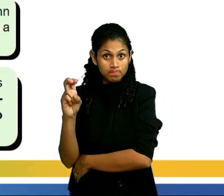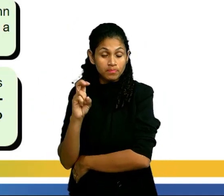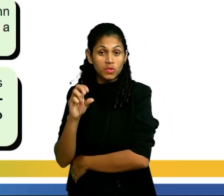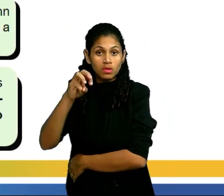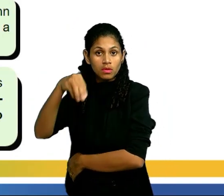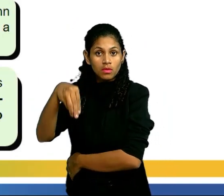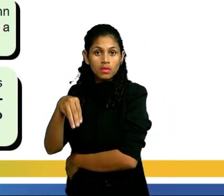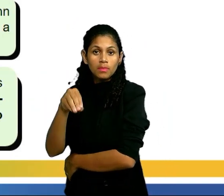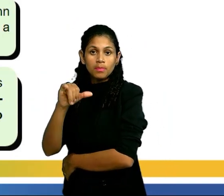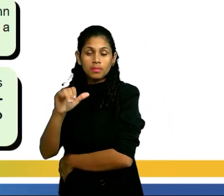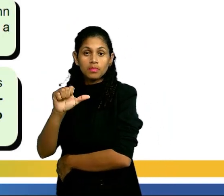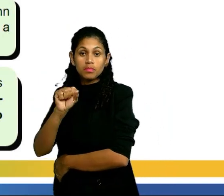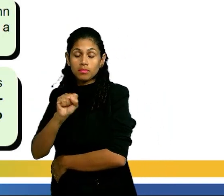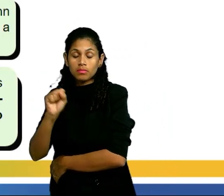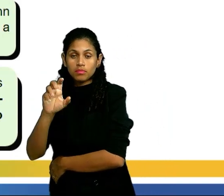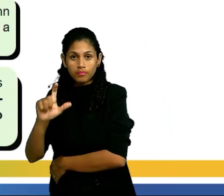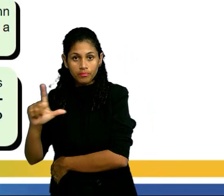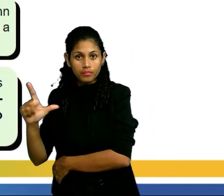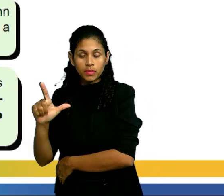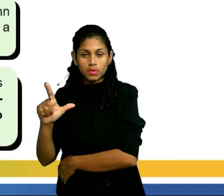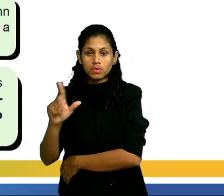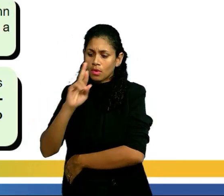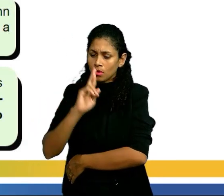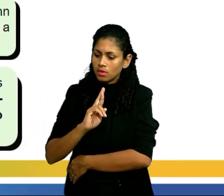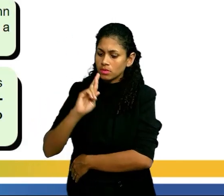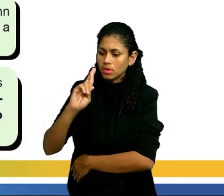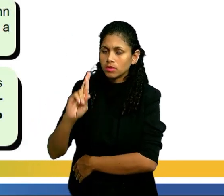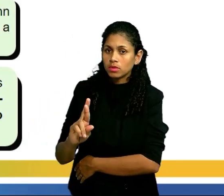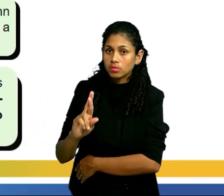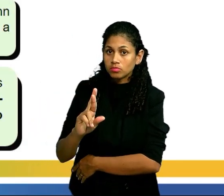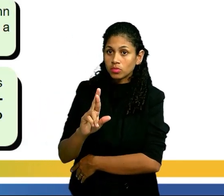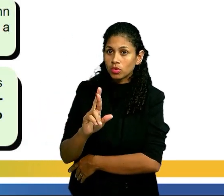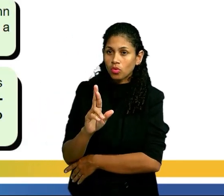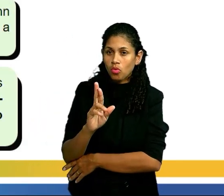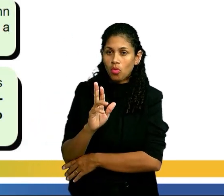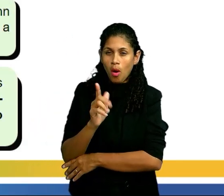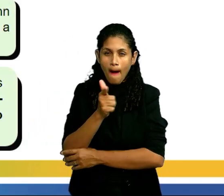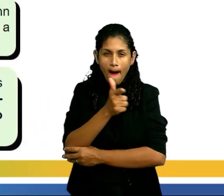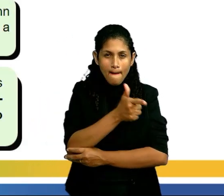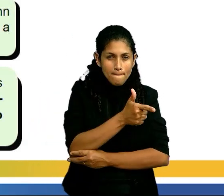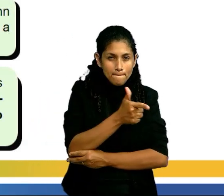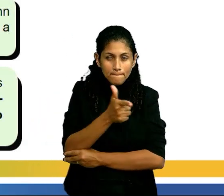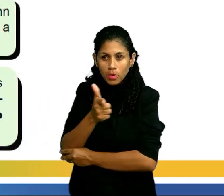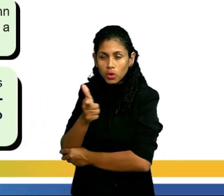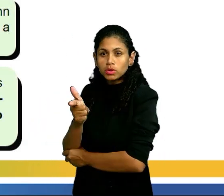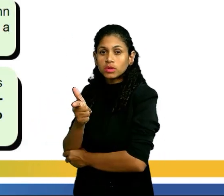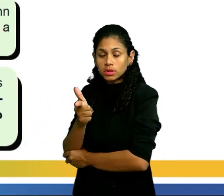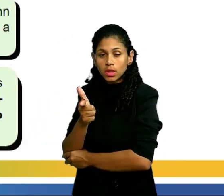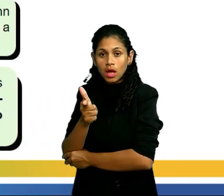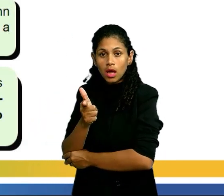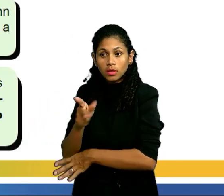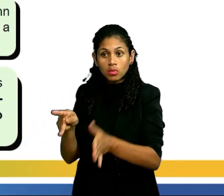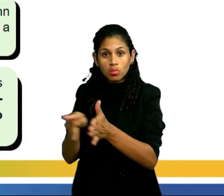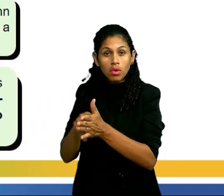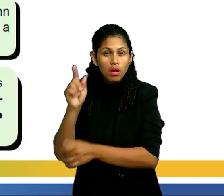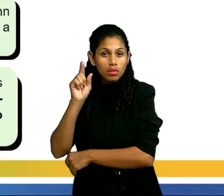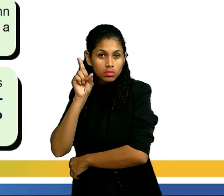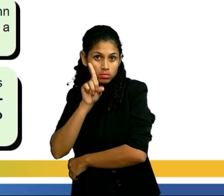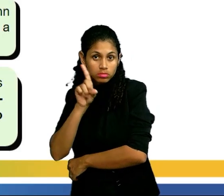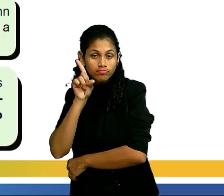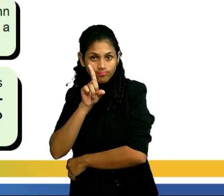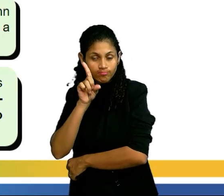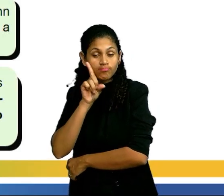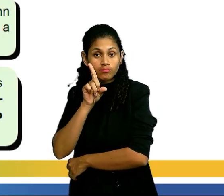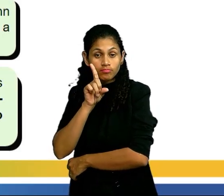em resposta a esses mísseis que estavam apontados para os Estados Unidos vão fazer a instalação